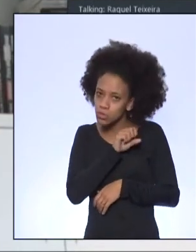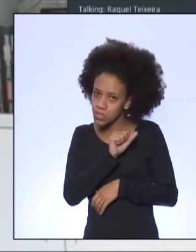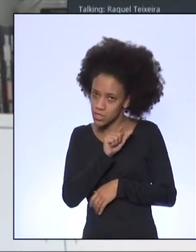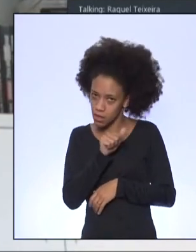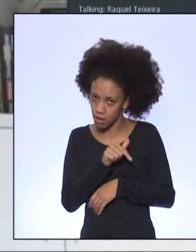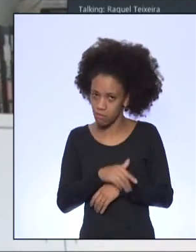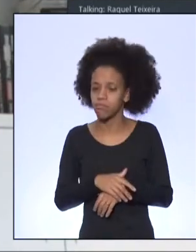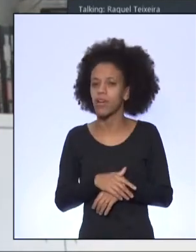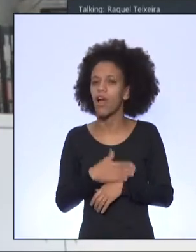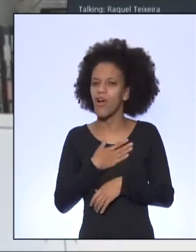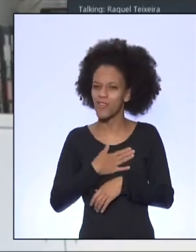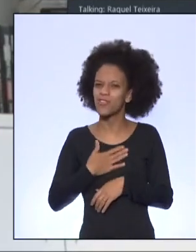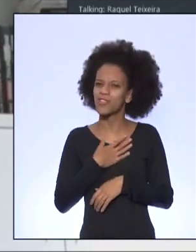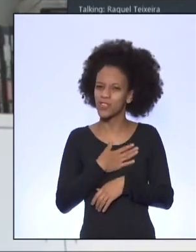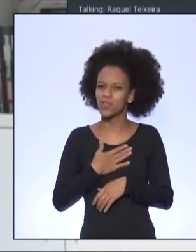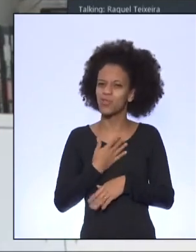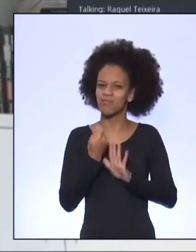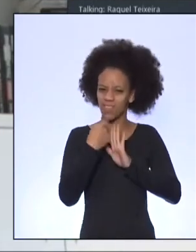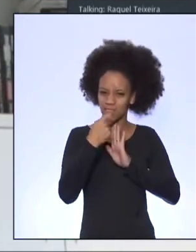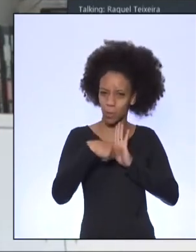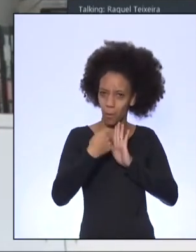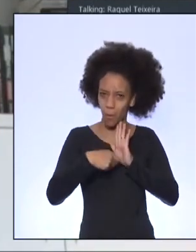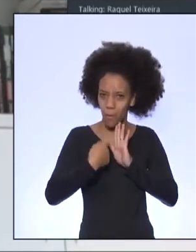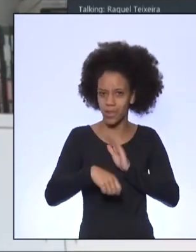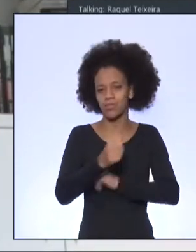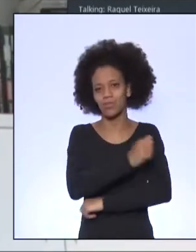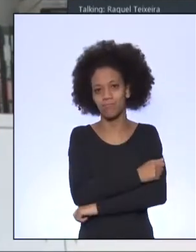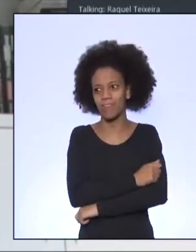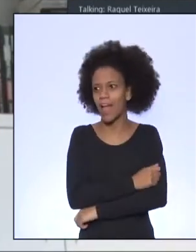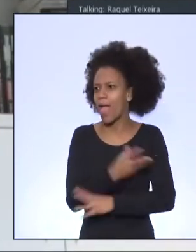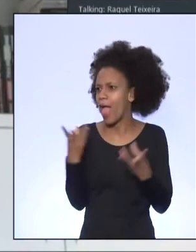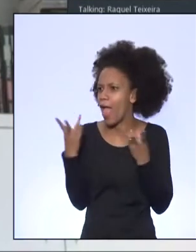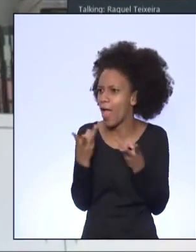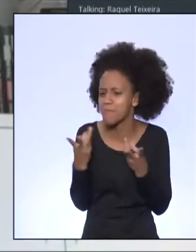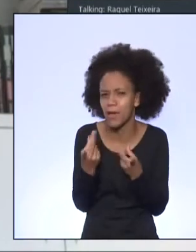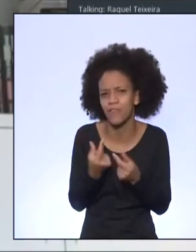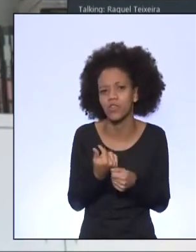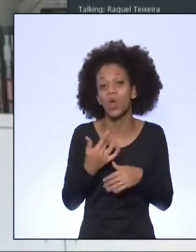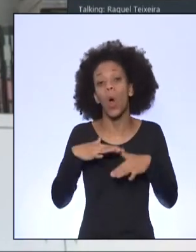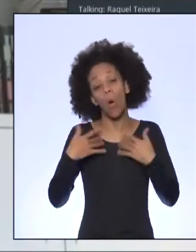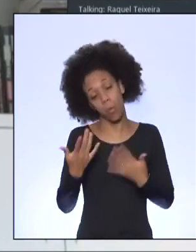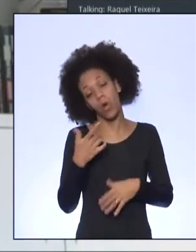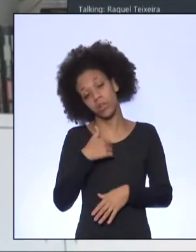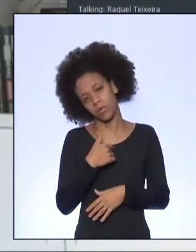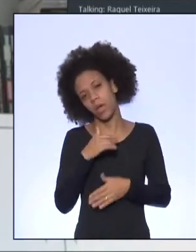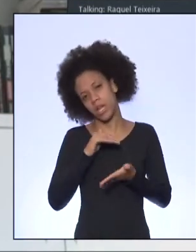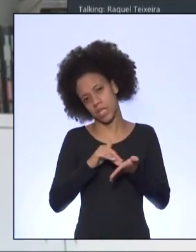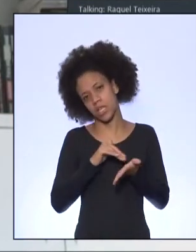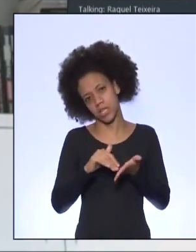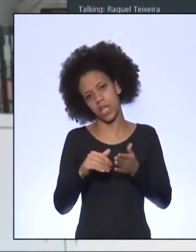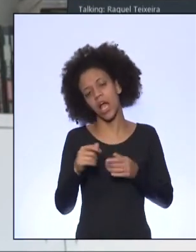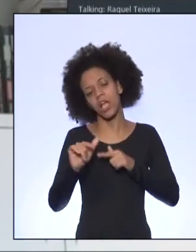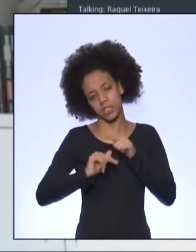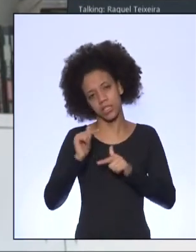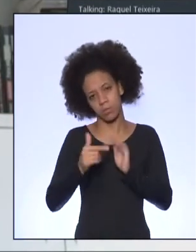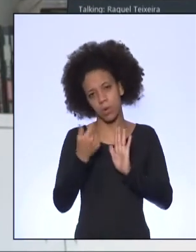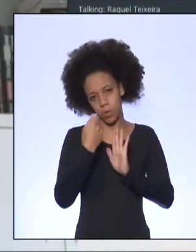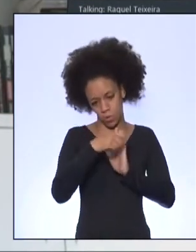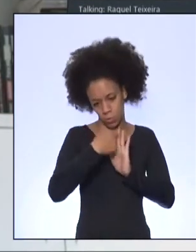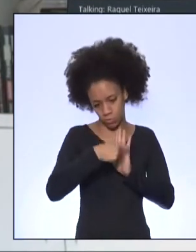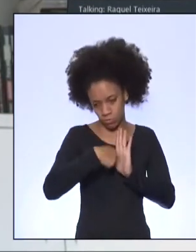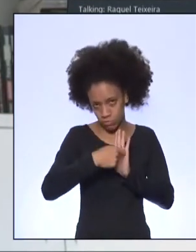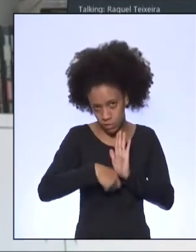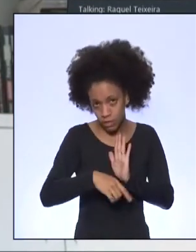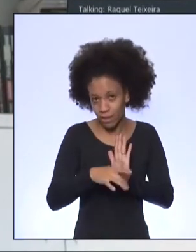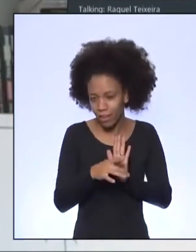com as rubricas do aluno. É fantástico, professor José. Quando eu era secretária, a gente trabalhou essas rubricas aqui e é uma